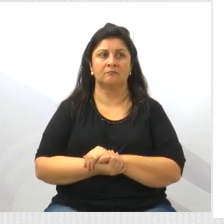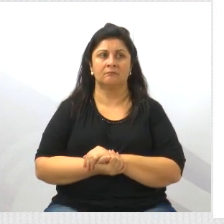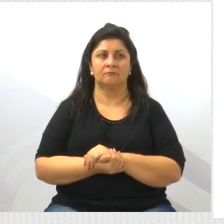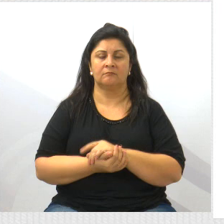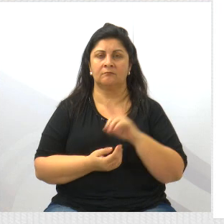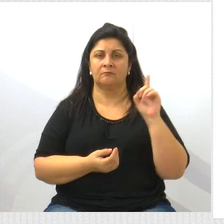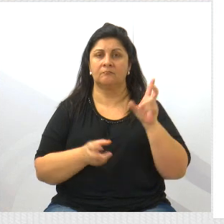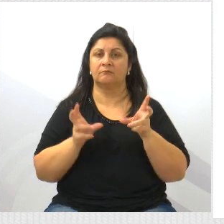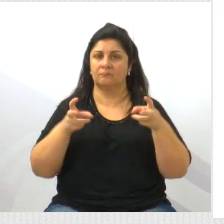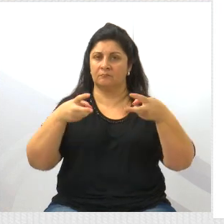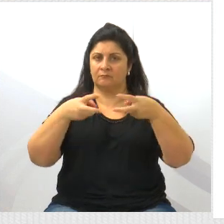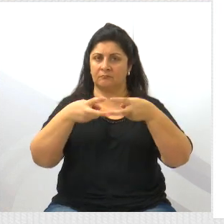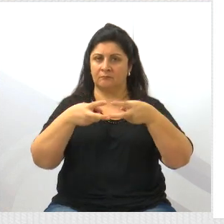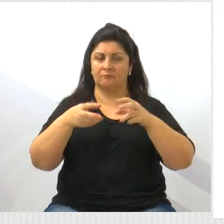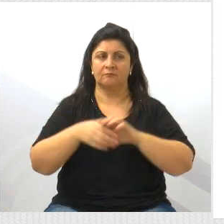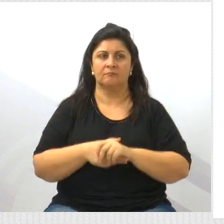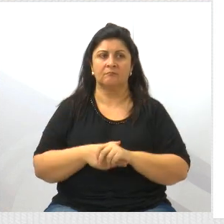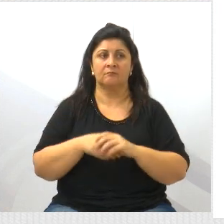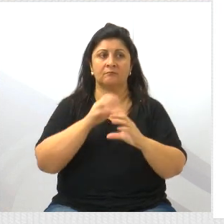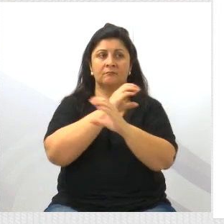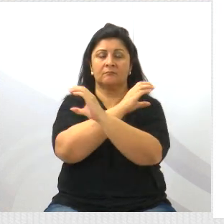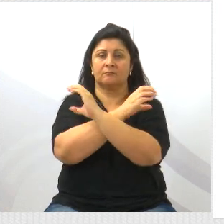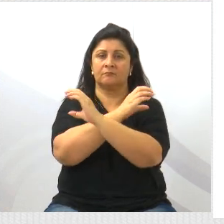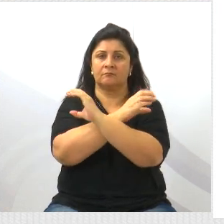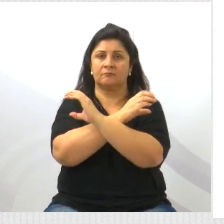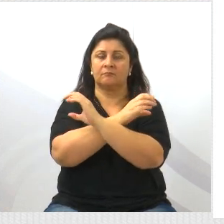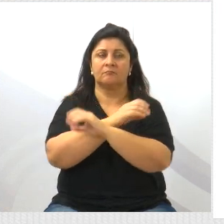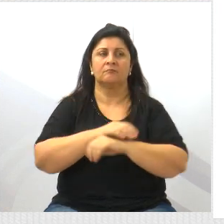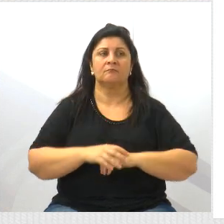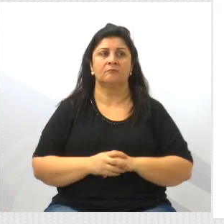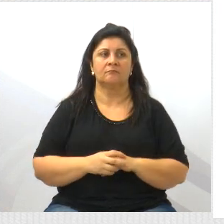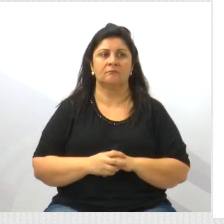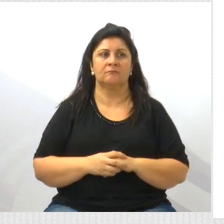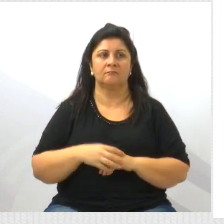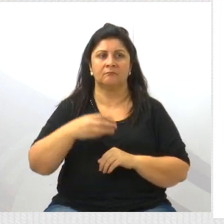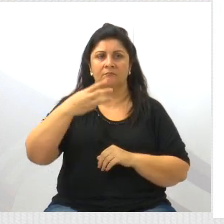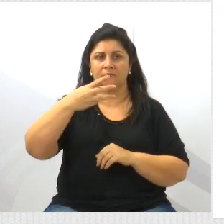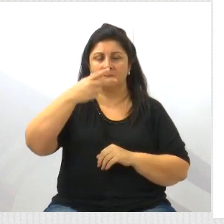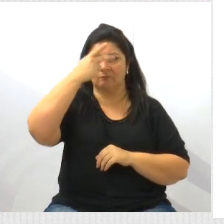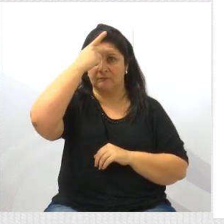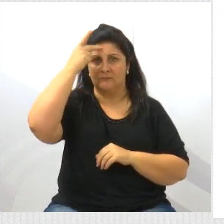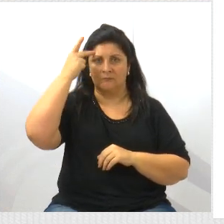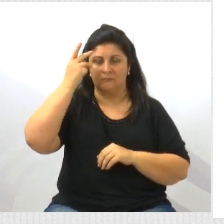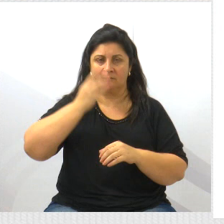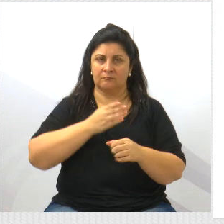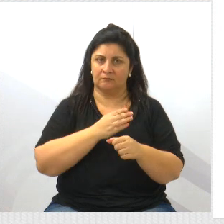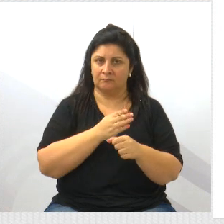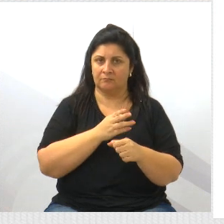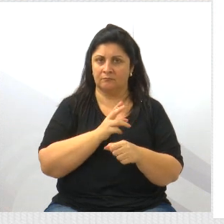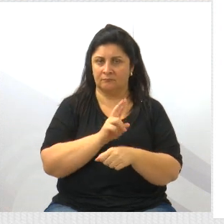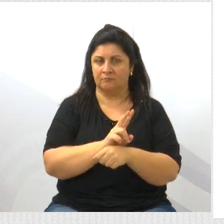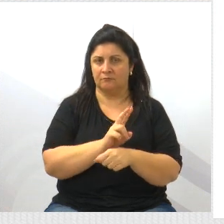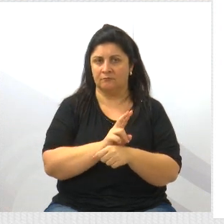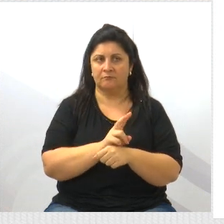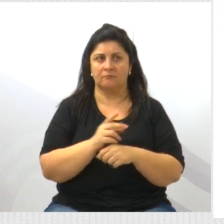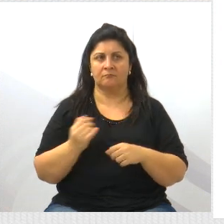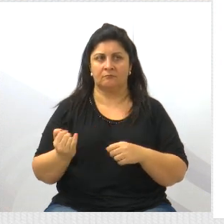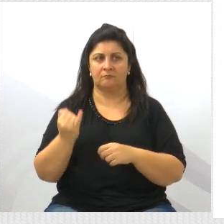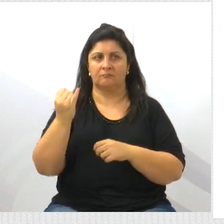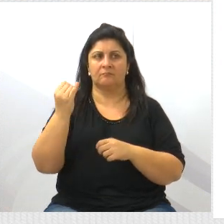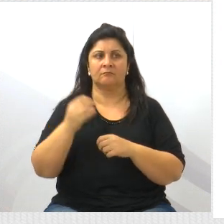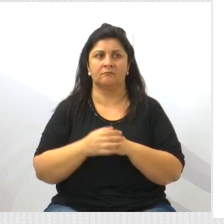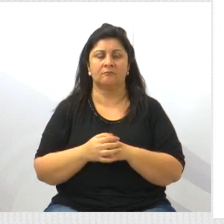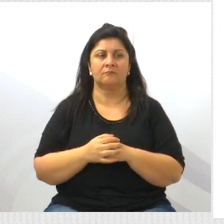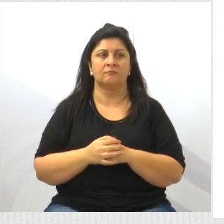Câmara Municipal, Caixa Econômica Federal, 3 representantes de movimentos da causa habitacional, Associação de